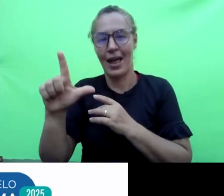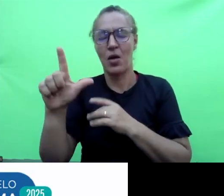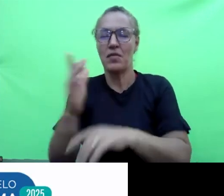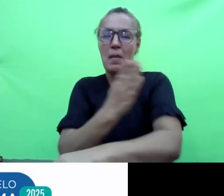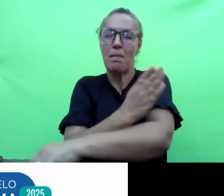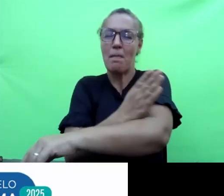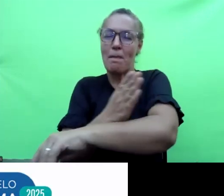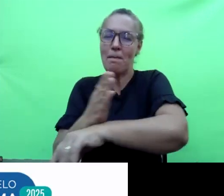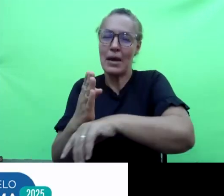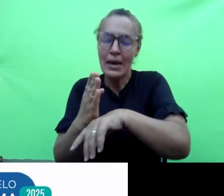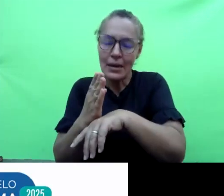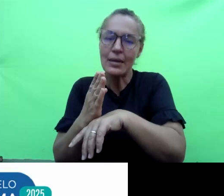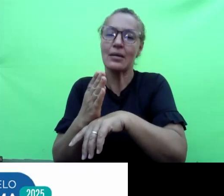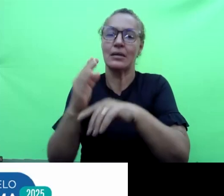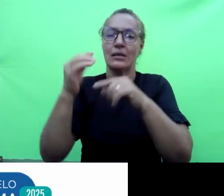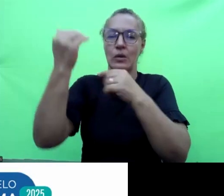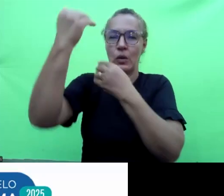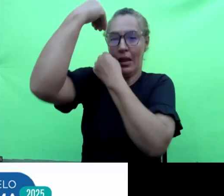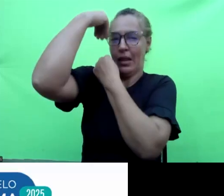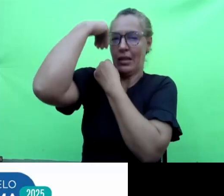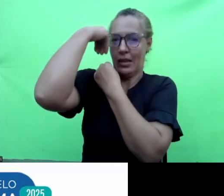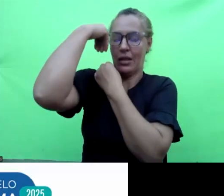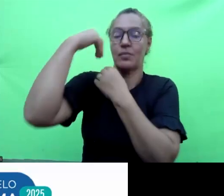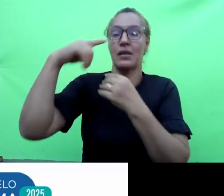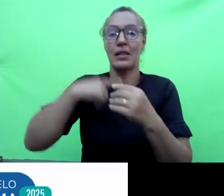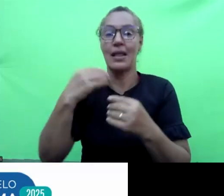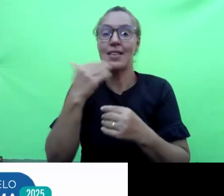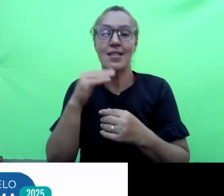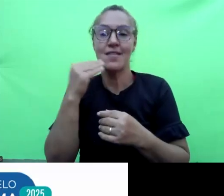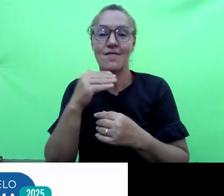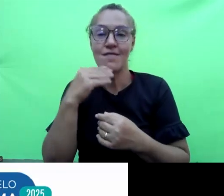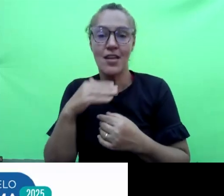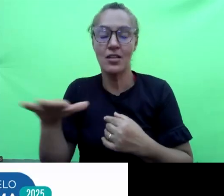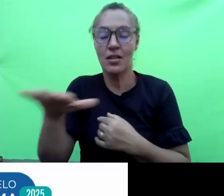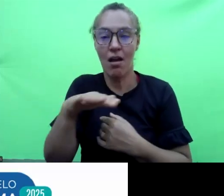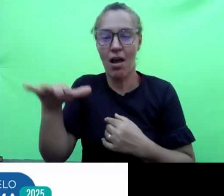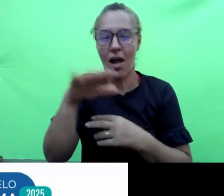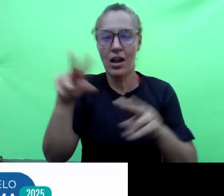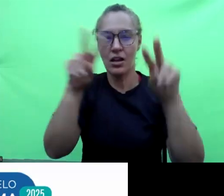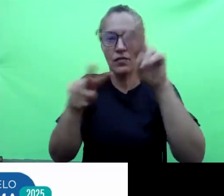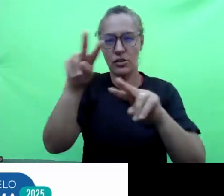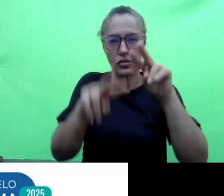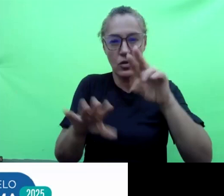nervo, e ela tem defeitos no campo visual e até defeitos na visão central.